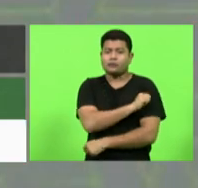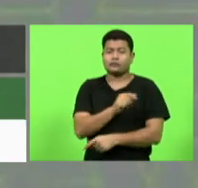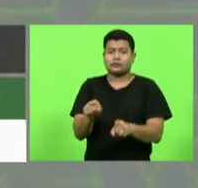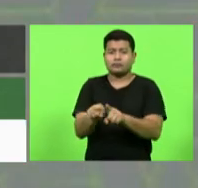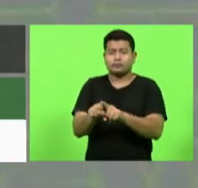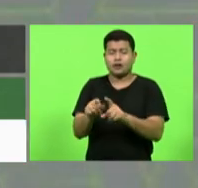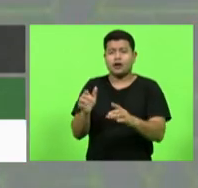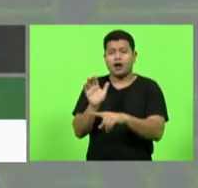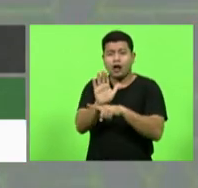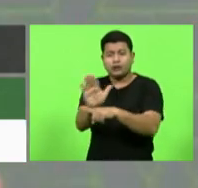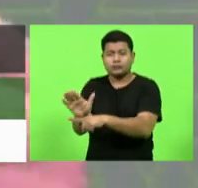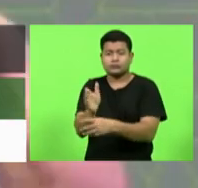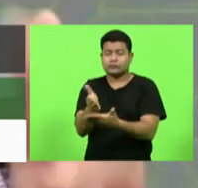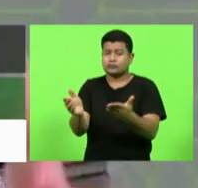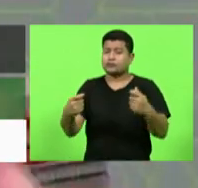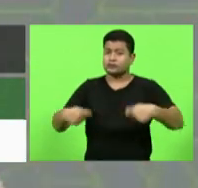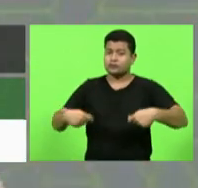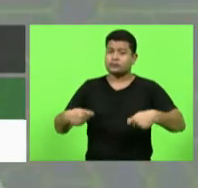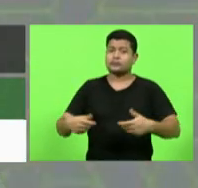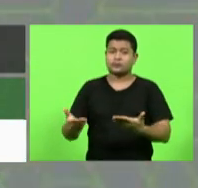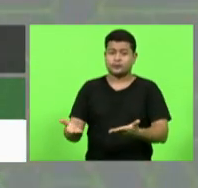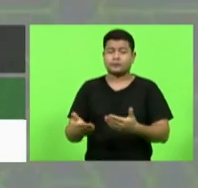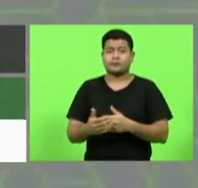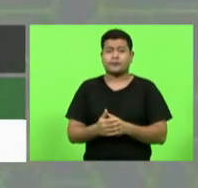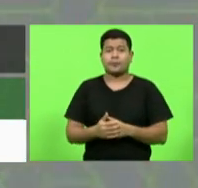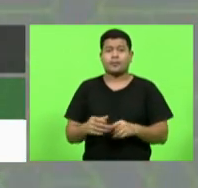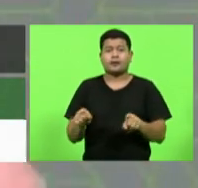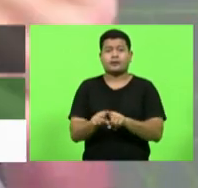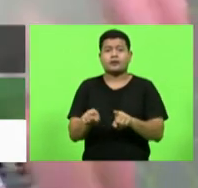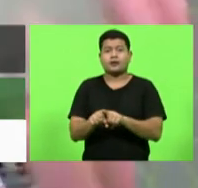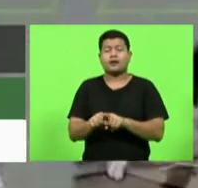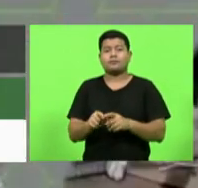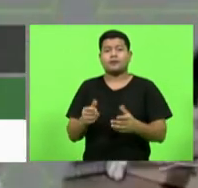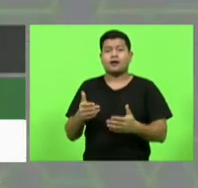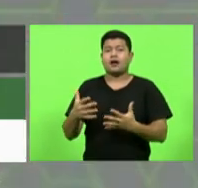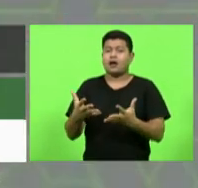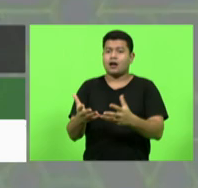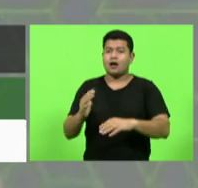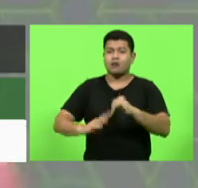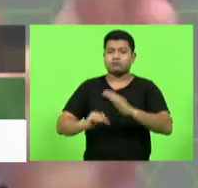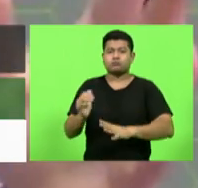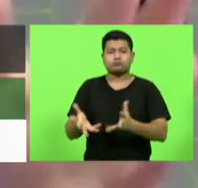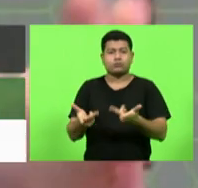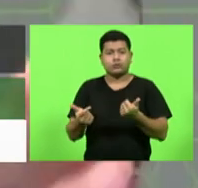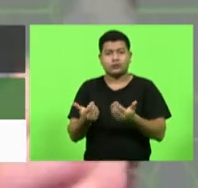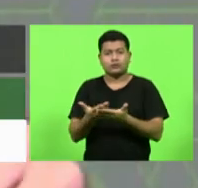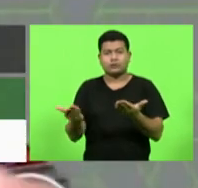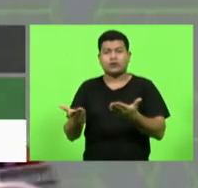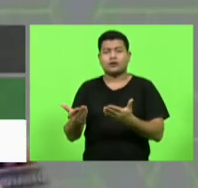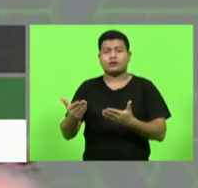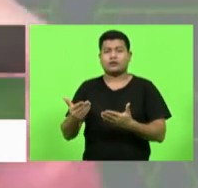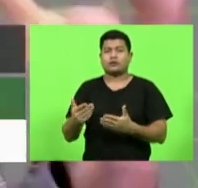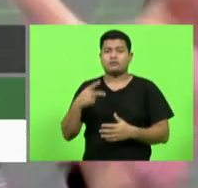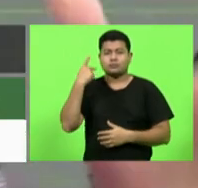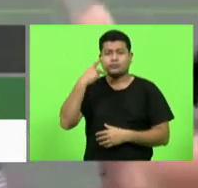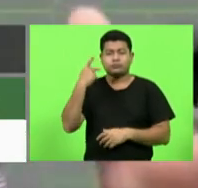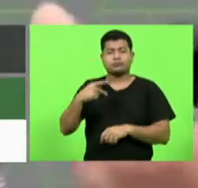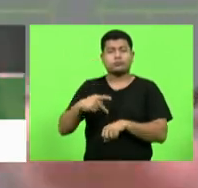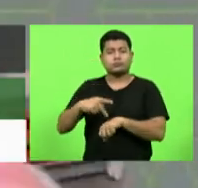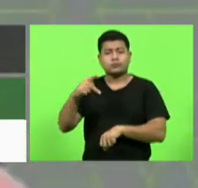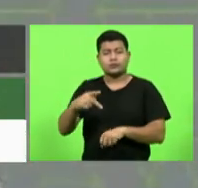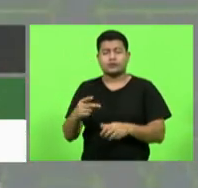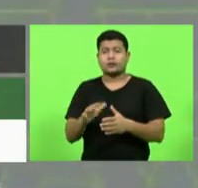devidos, quando for o caso, a qualificação do projeto político-pedagógico, contribuição para o processo de ensino e aprendizagem, entre muitos outros. Mas tudo isso só